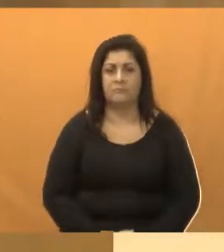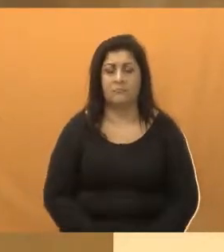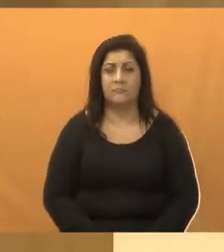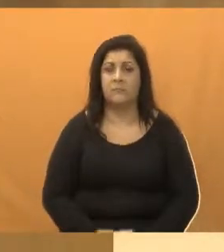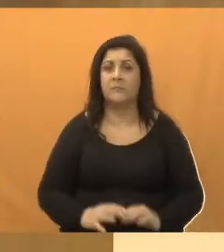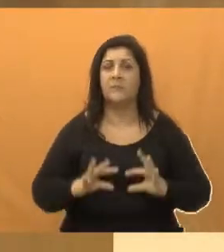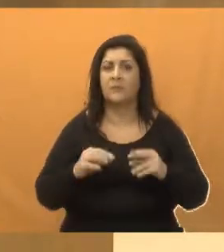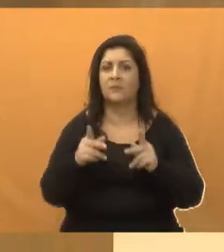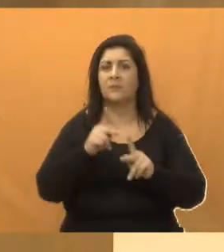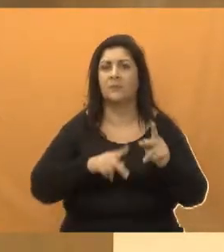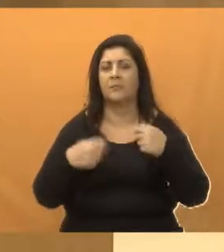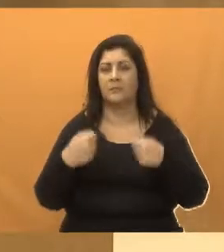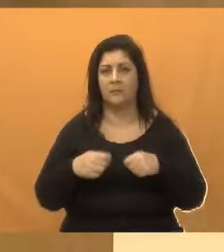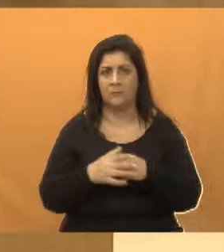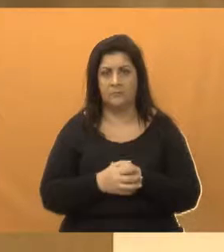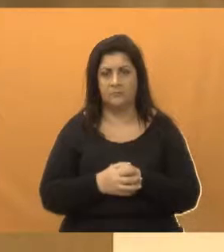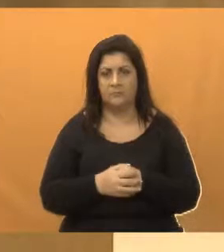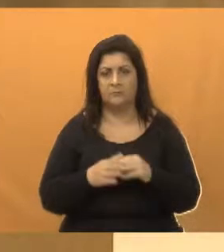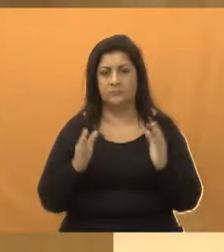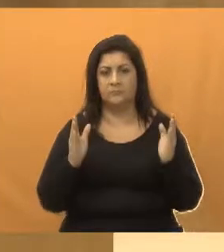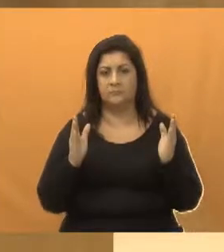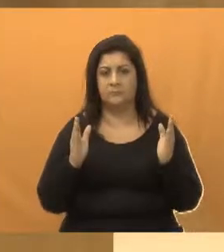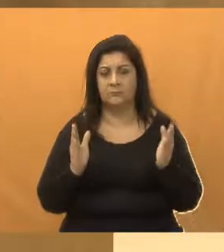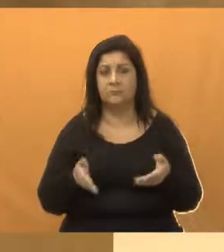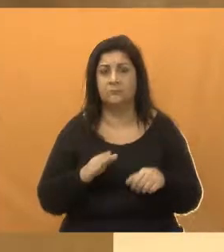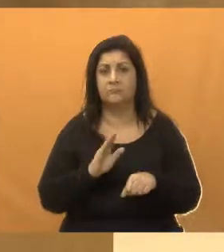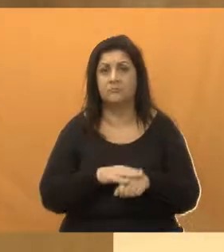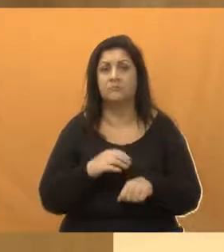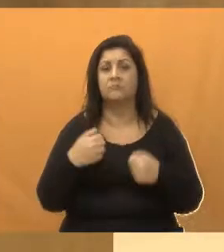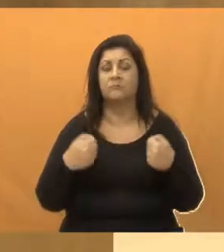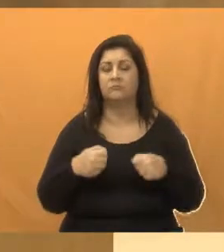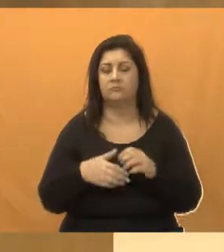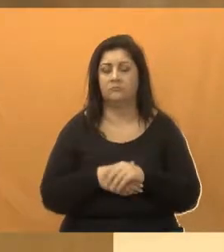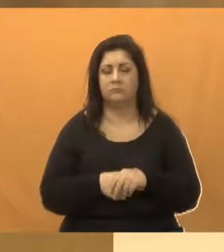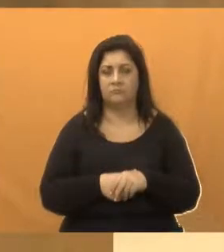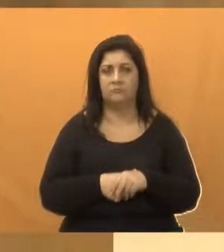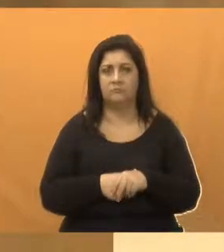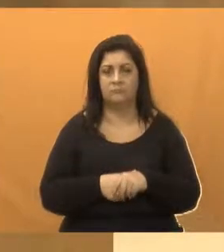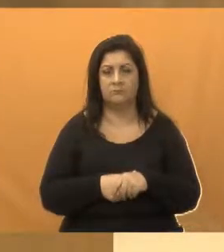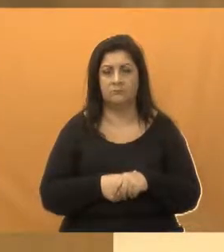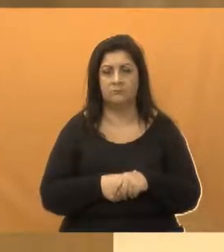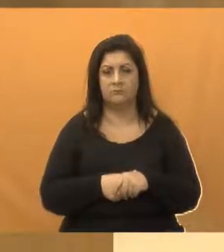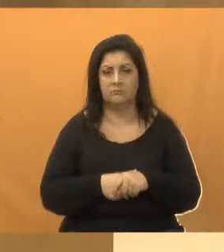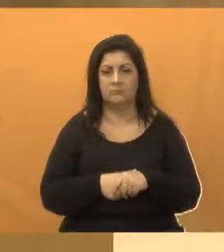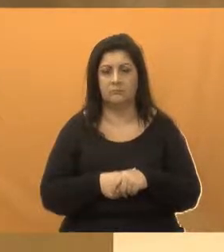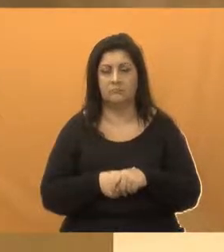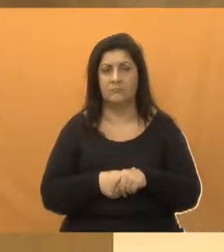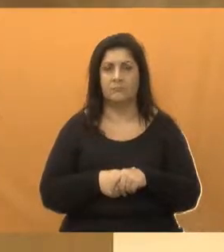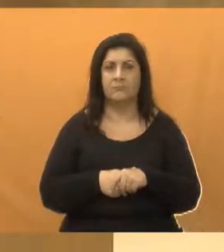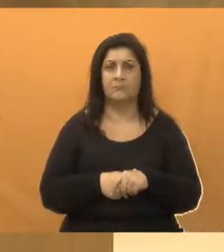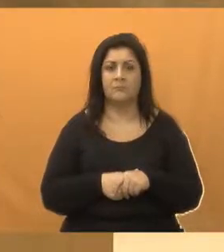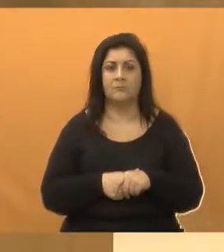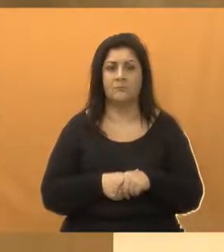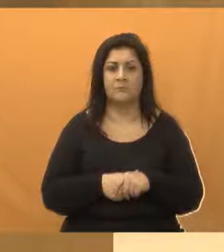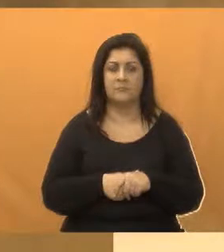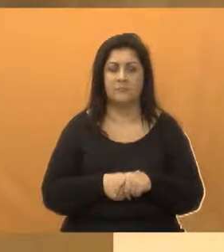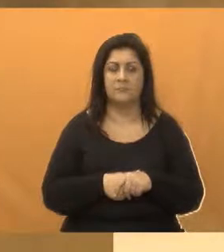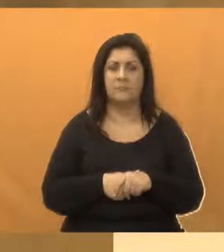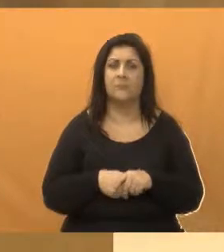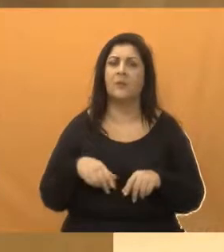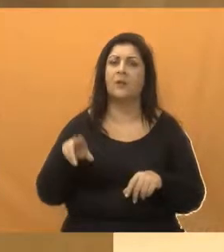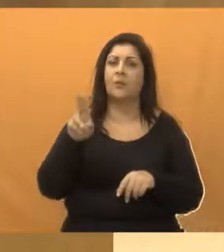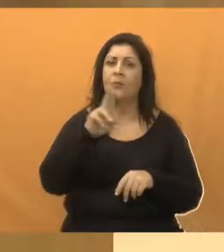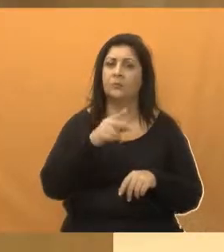comunidade precisa. A demanda hoje é maior que a comunidade precisa. Então, ou usar na própria